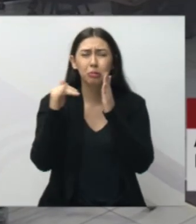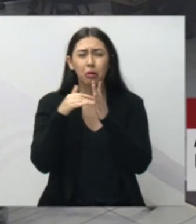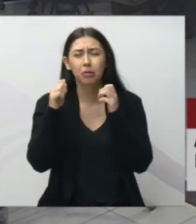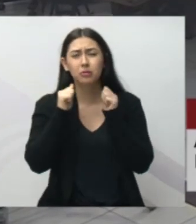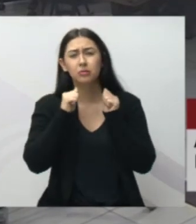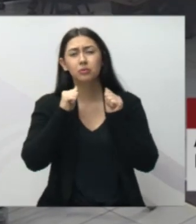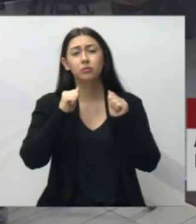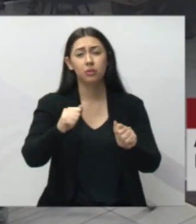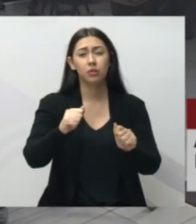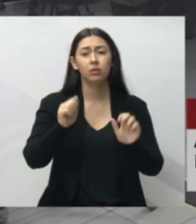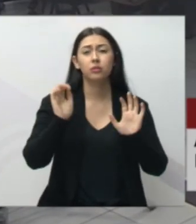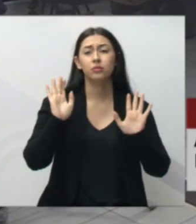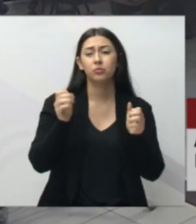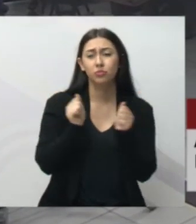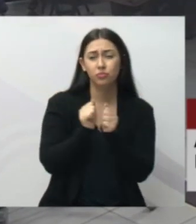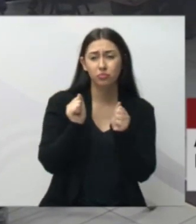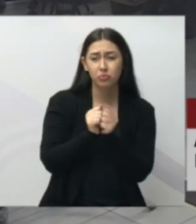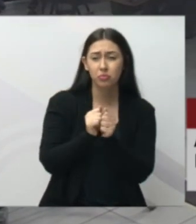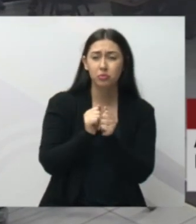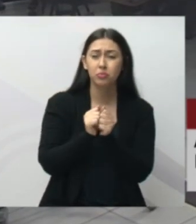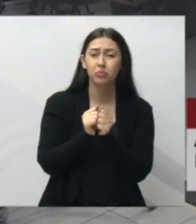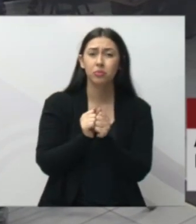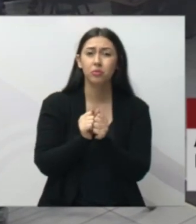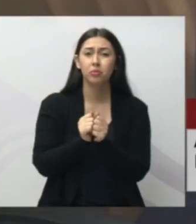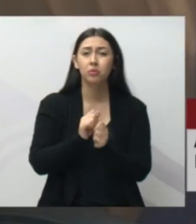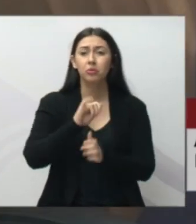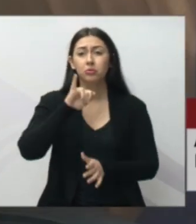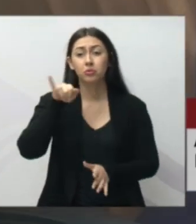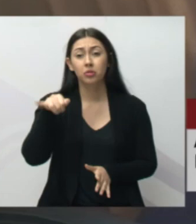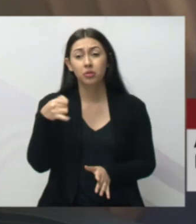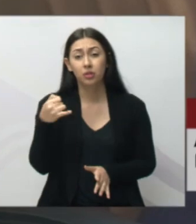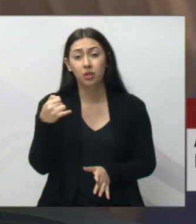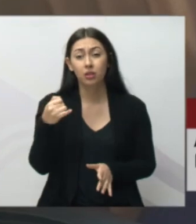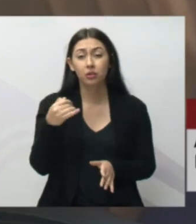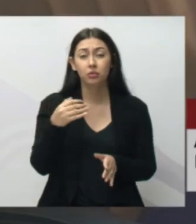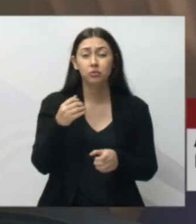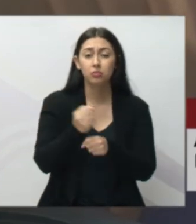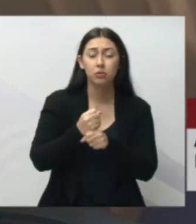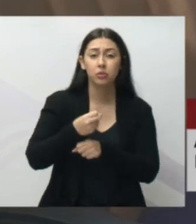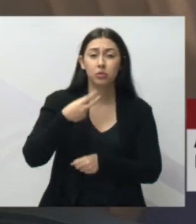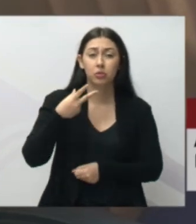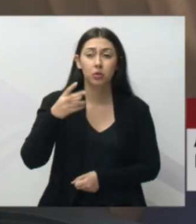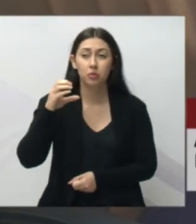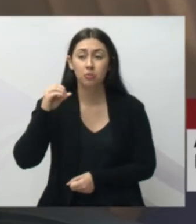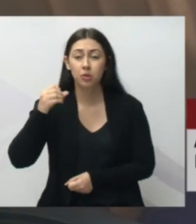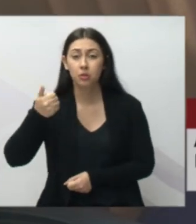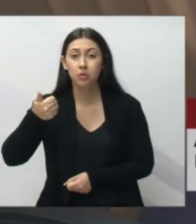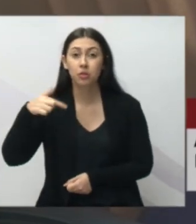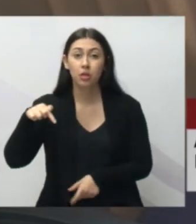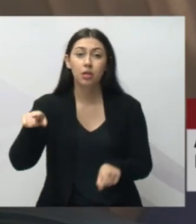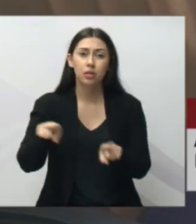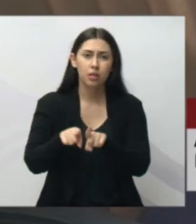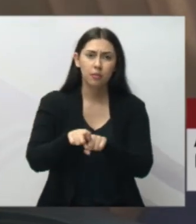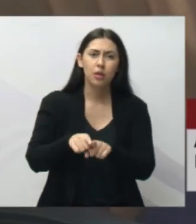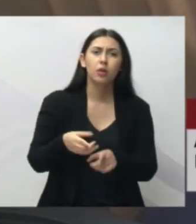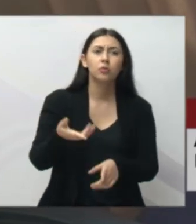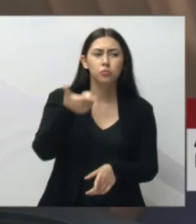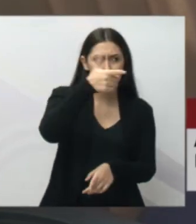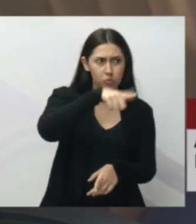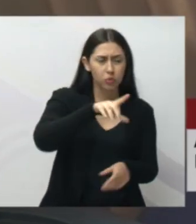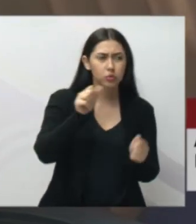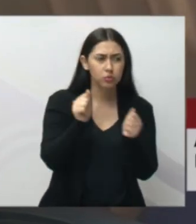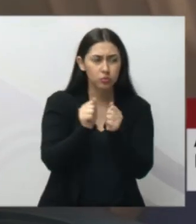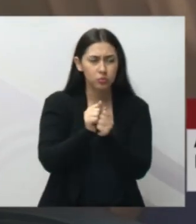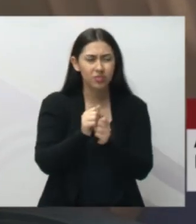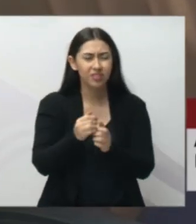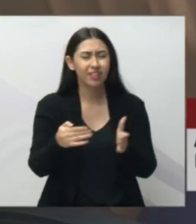assessores políticos que estiveram comigo de janeiro de 2017 e os que vão estar comigo até dia 31 de dezembro